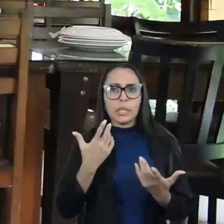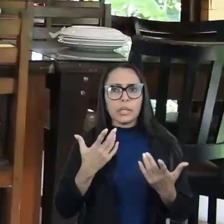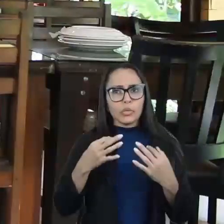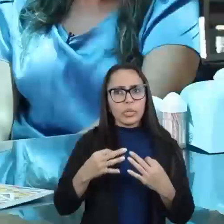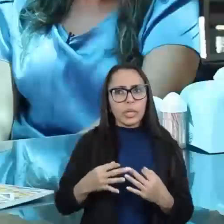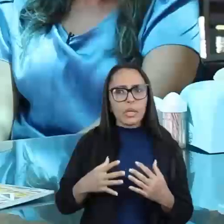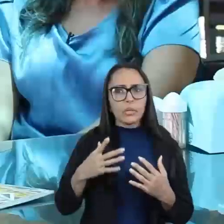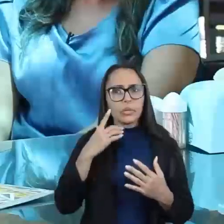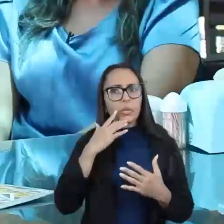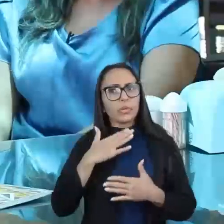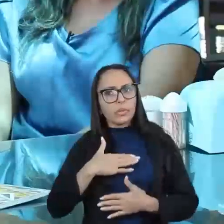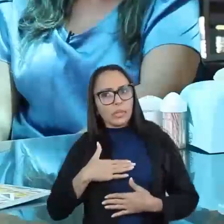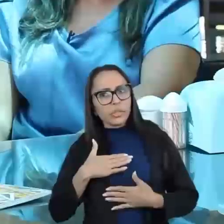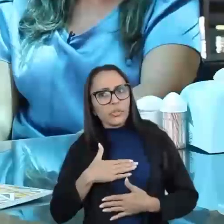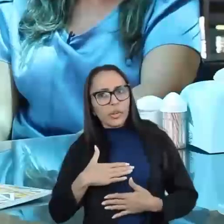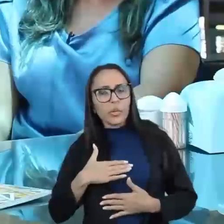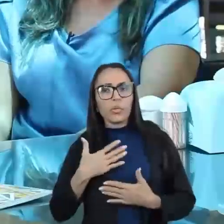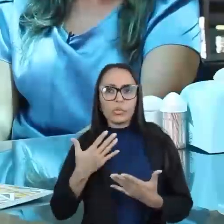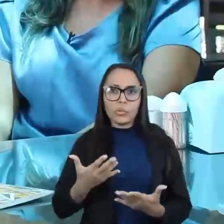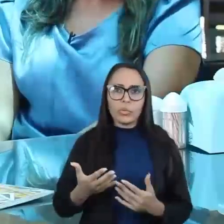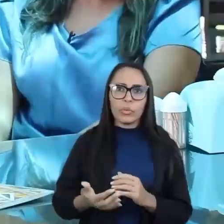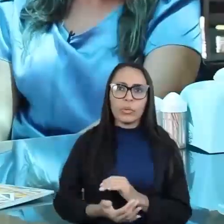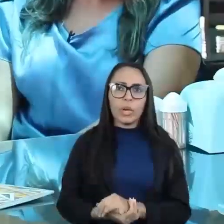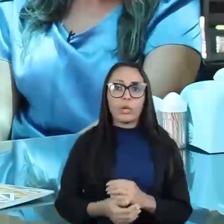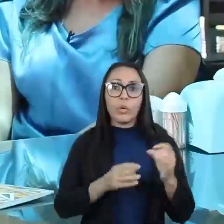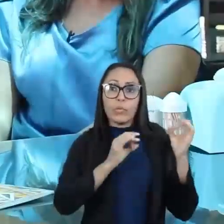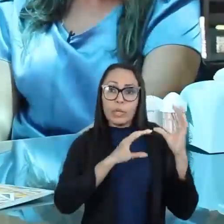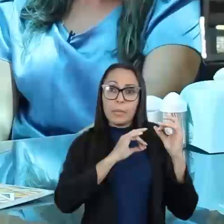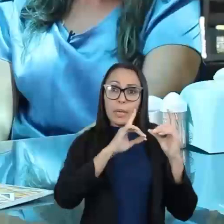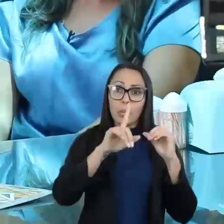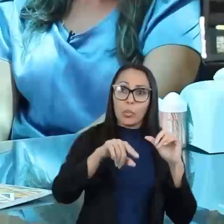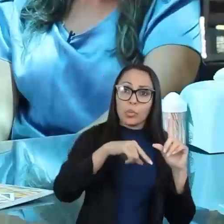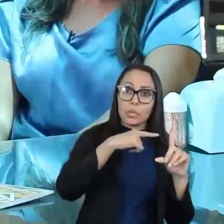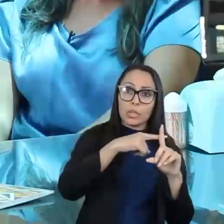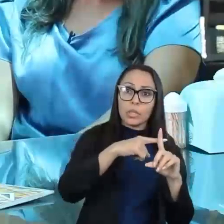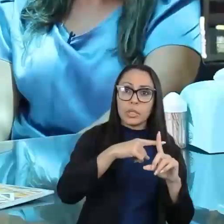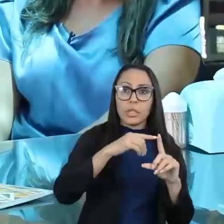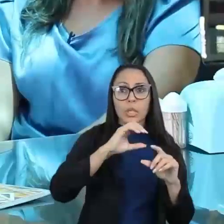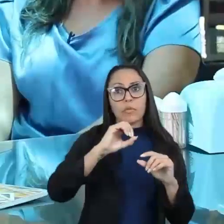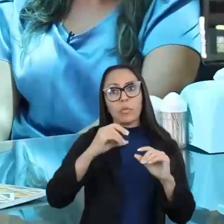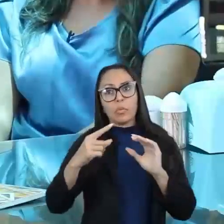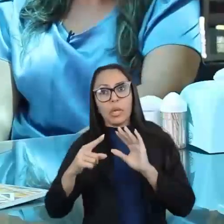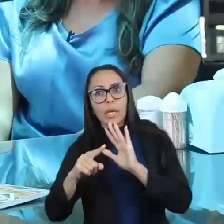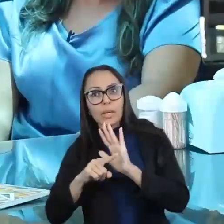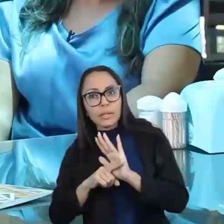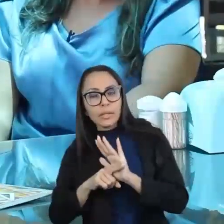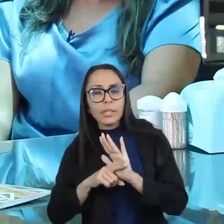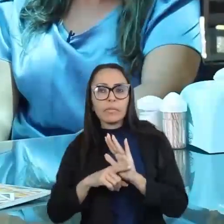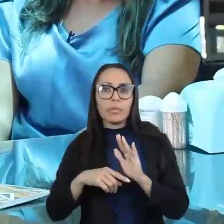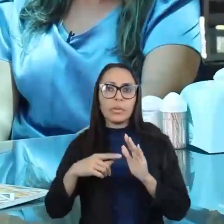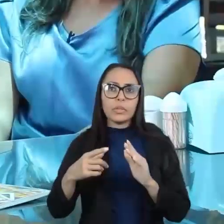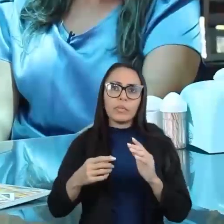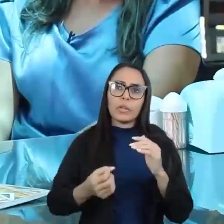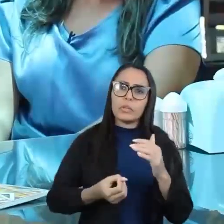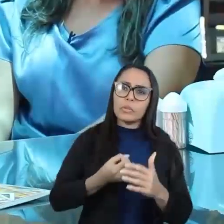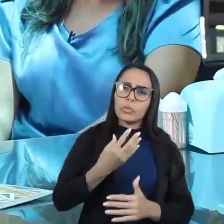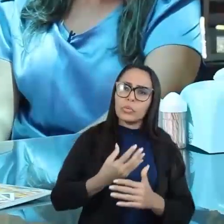senhor está satisfeito? Muitas vezes feedback positivo, algumas vezes negativo. E isso vai